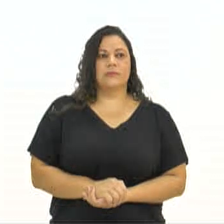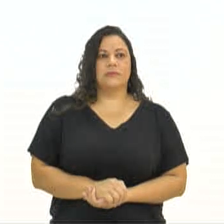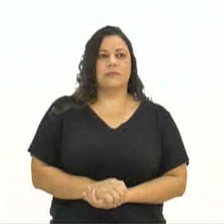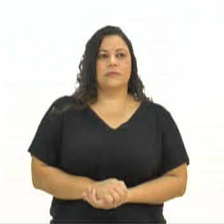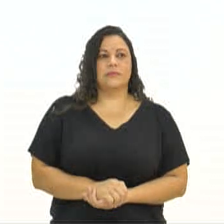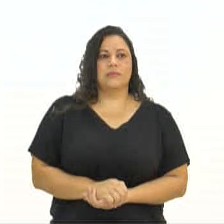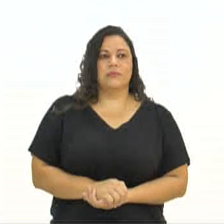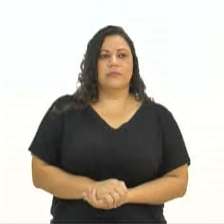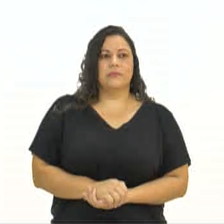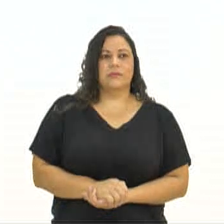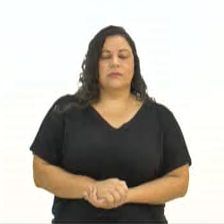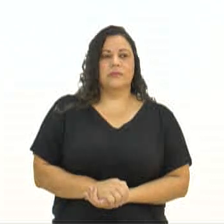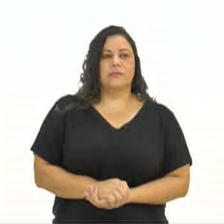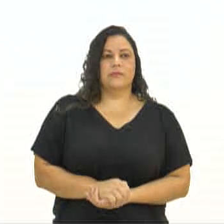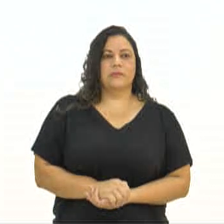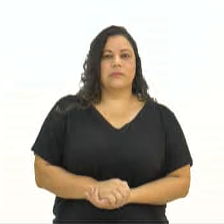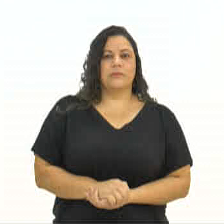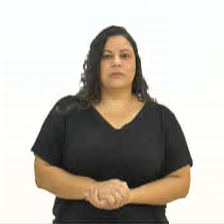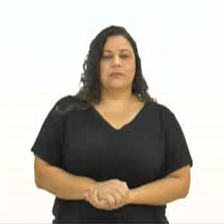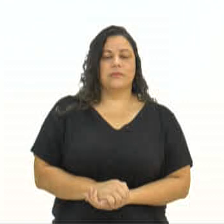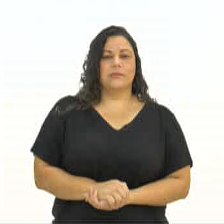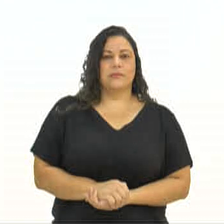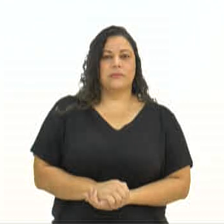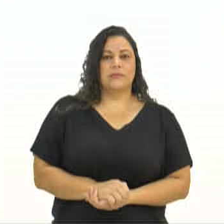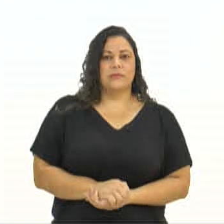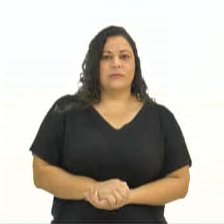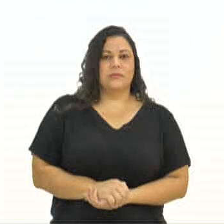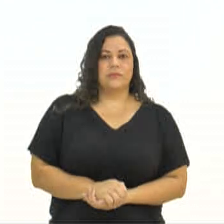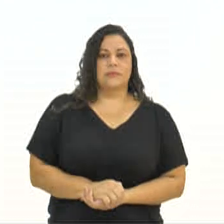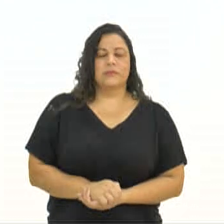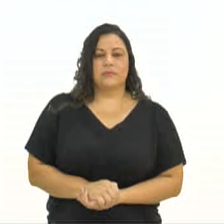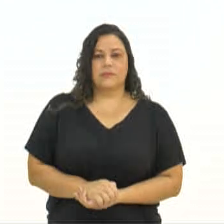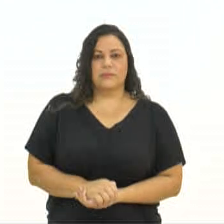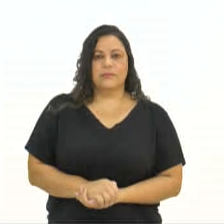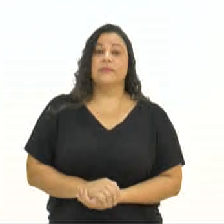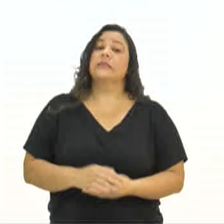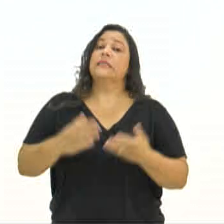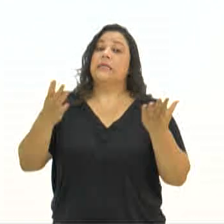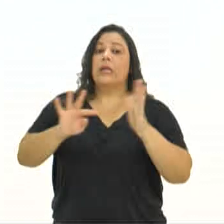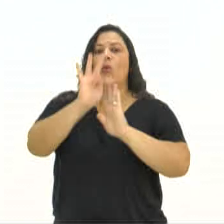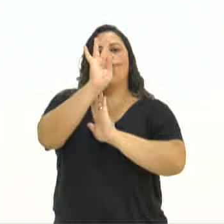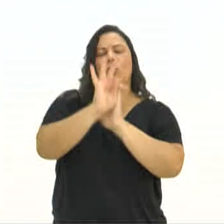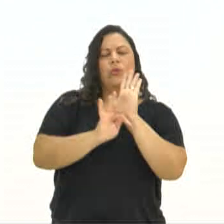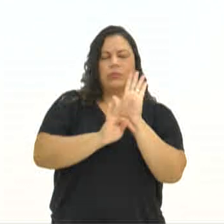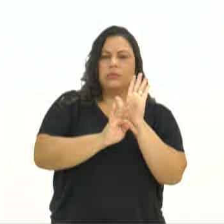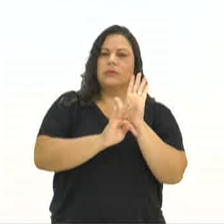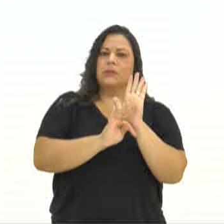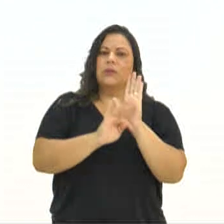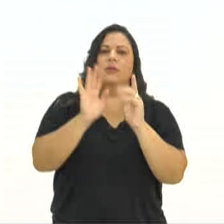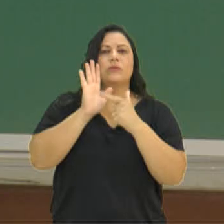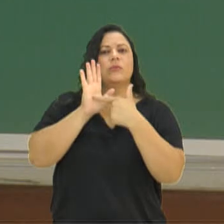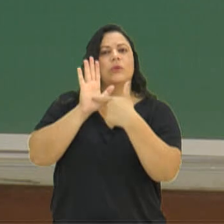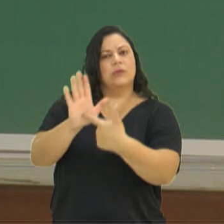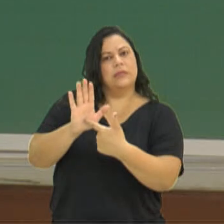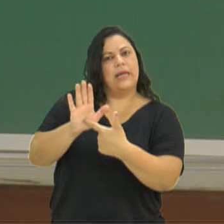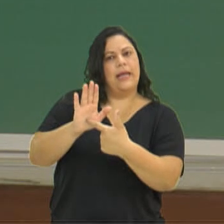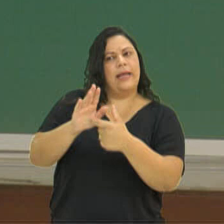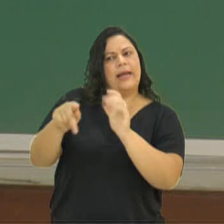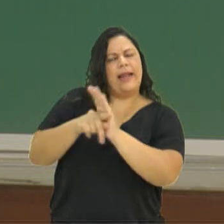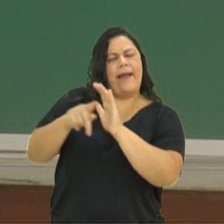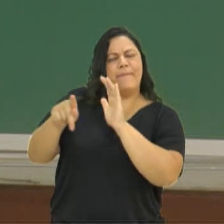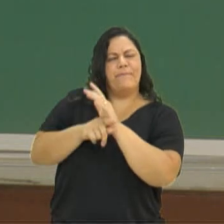leer, al menos al principio. Até aí, o texto apresenta ela falando que ela é a estrela